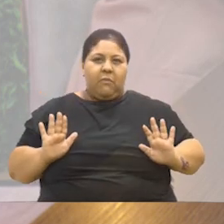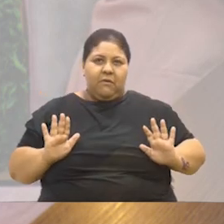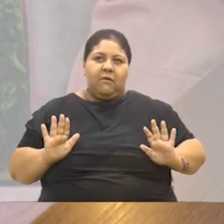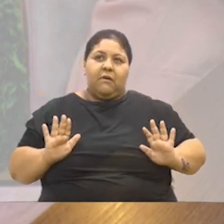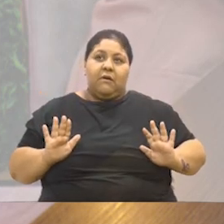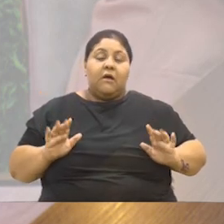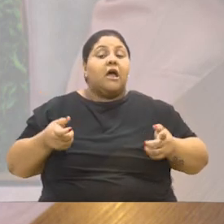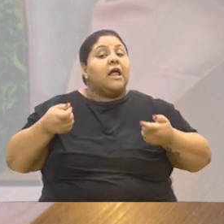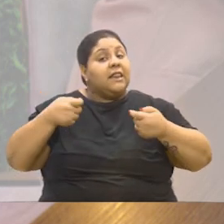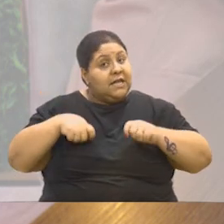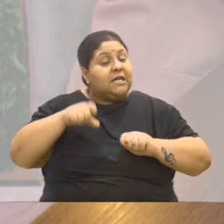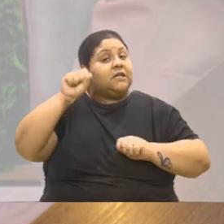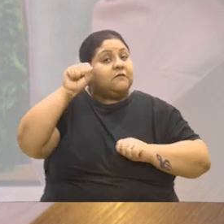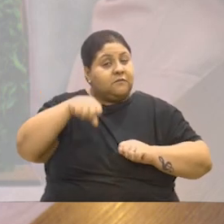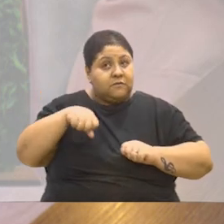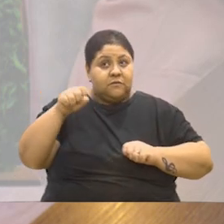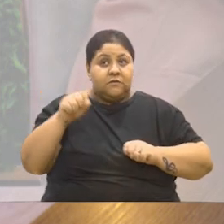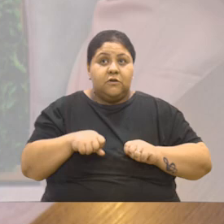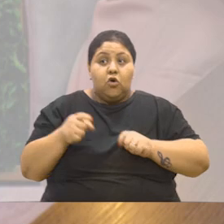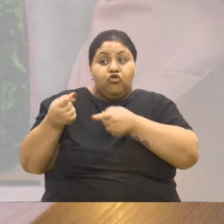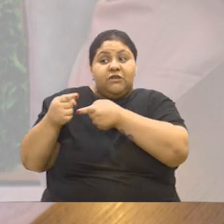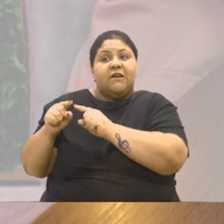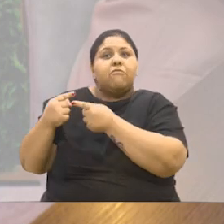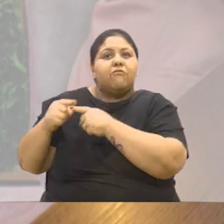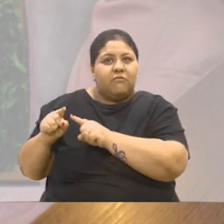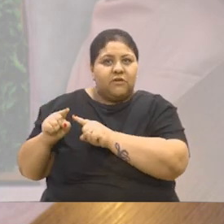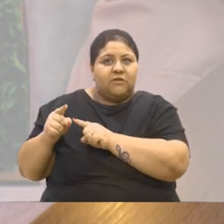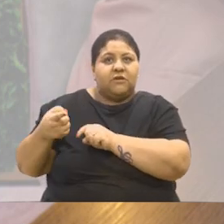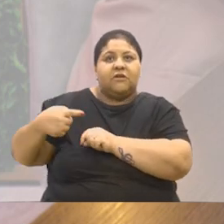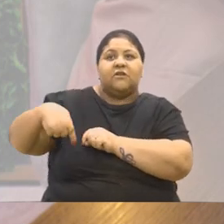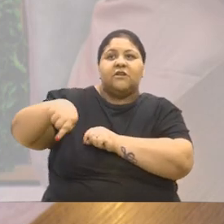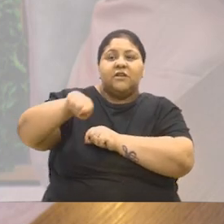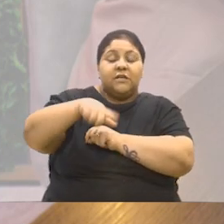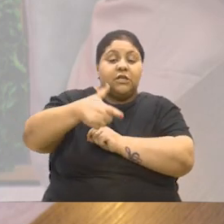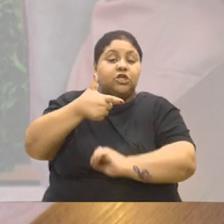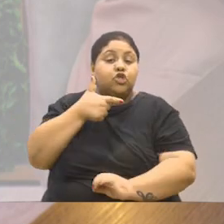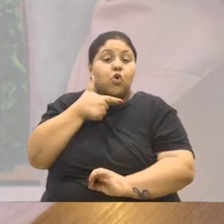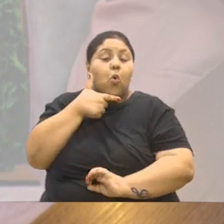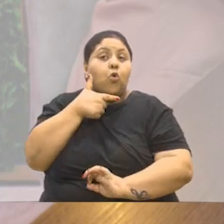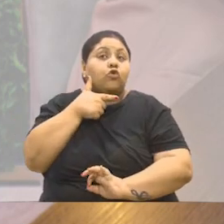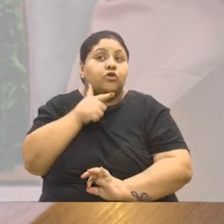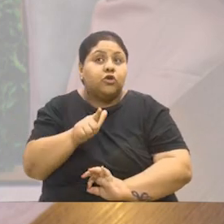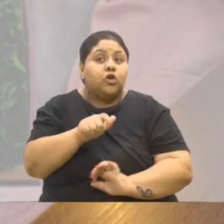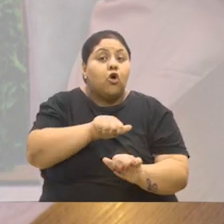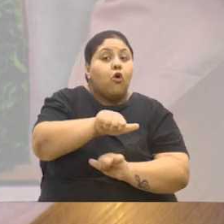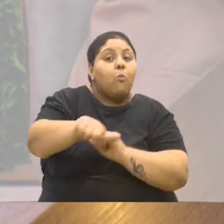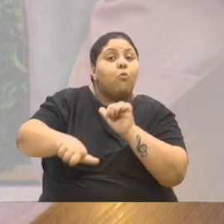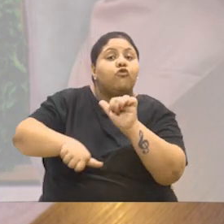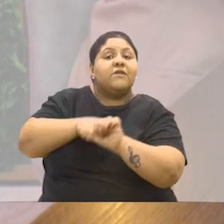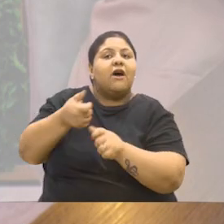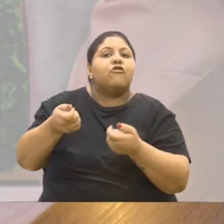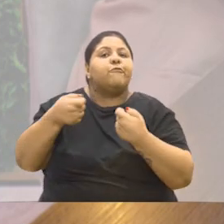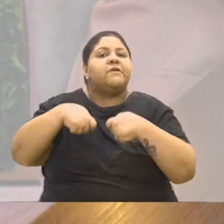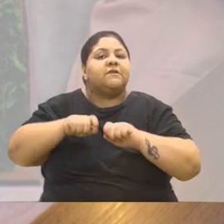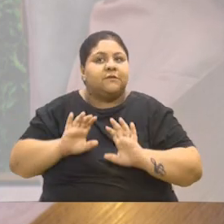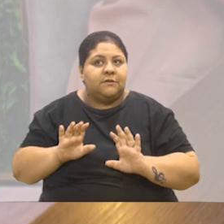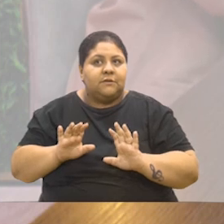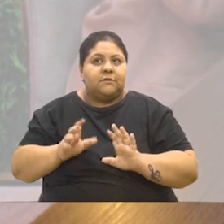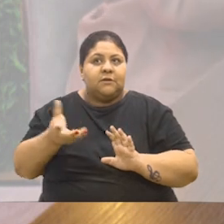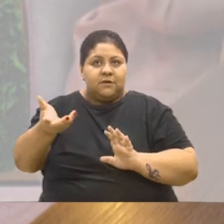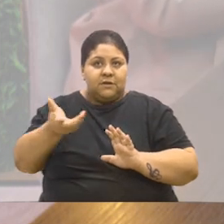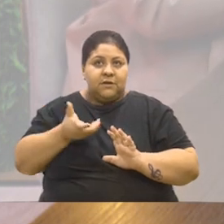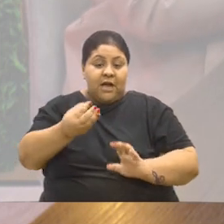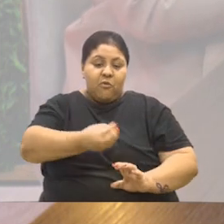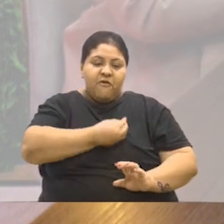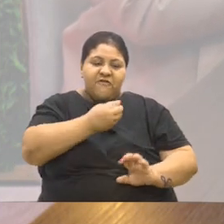são necessários os desafios para que a gente consiga mudar aquilo que precisa mudar. A gente quer uma vida diferente. A